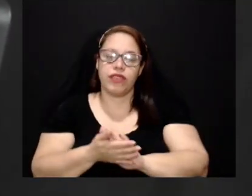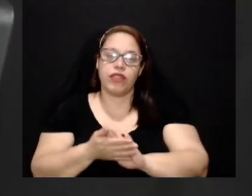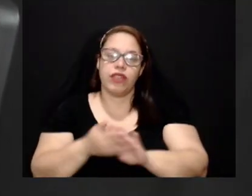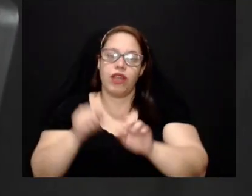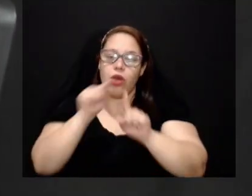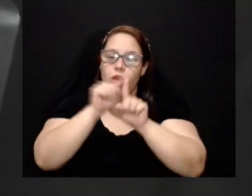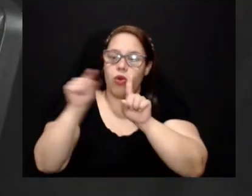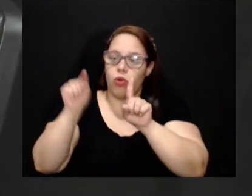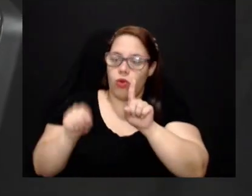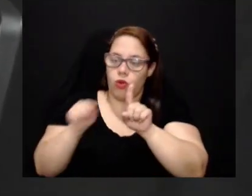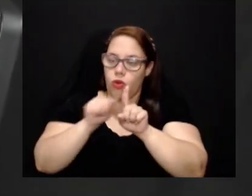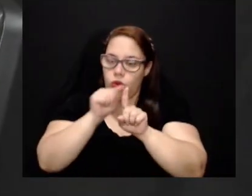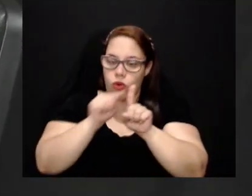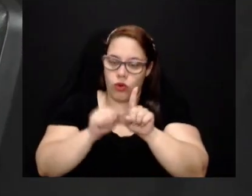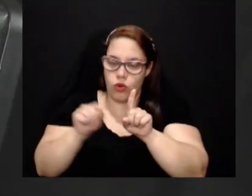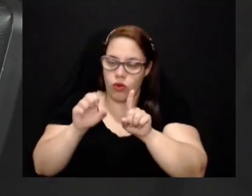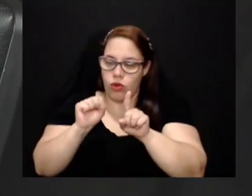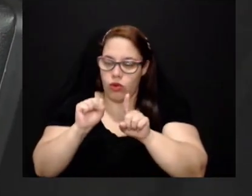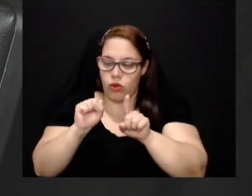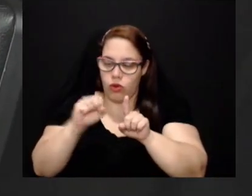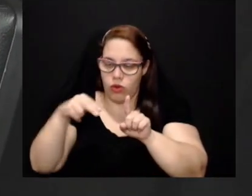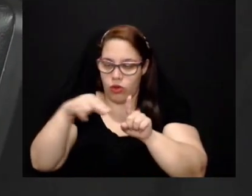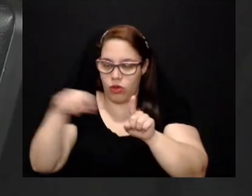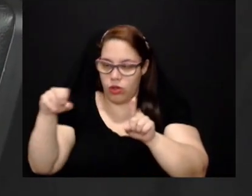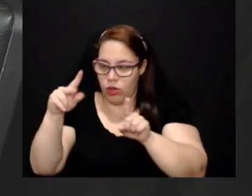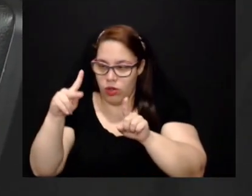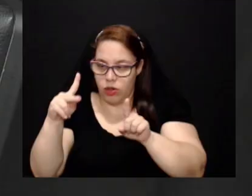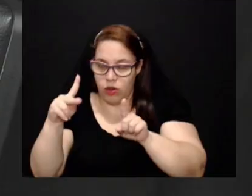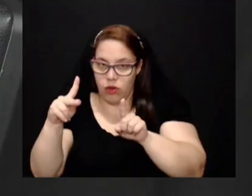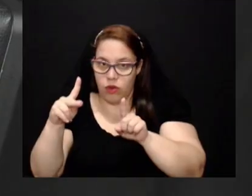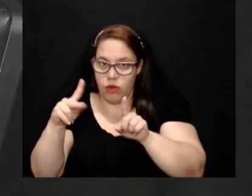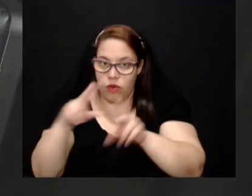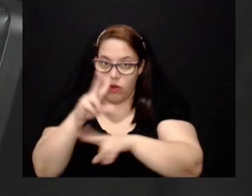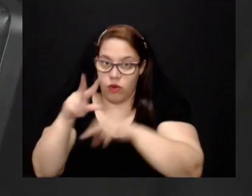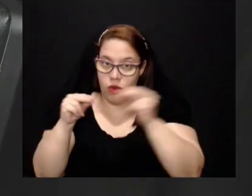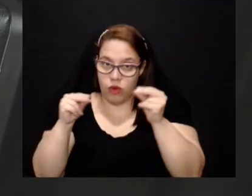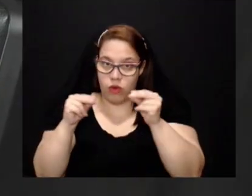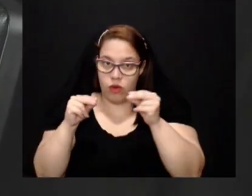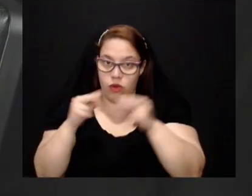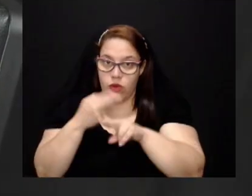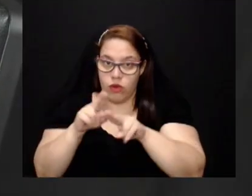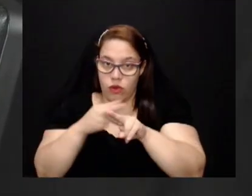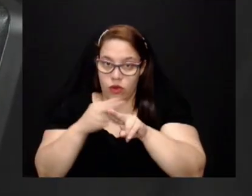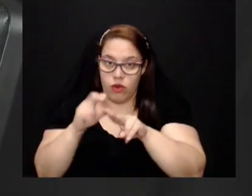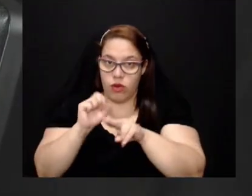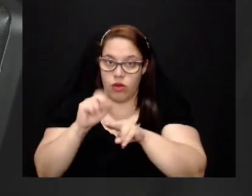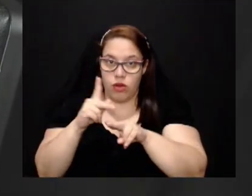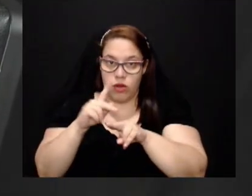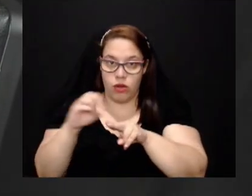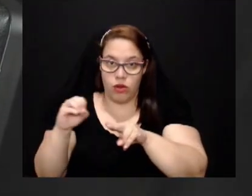o Snoopy desenhado. Ontem eu até ganhei um chocolatinho do Snoopy de uma